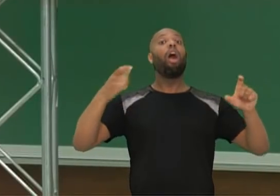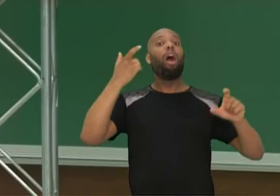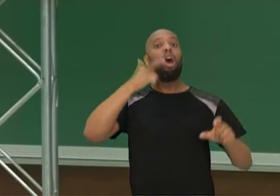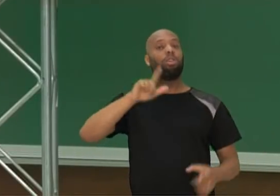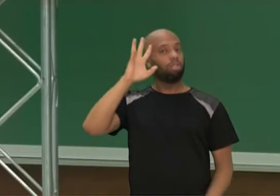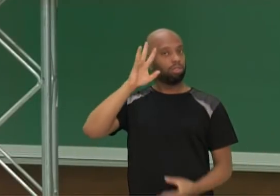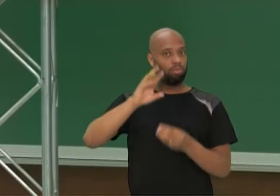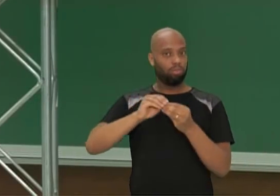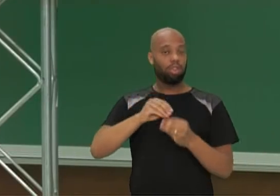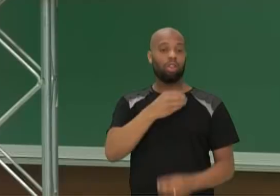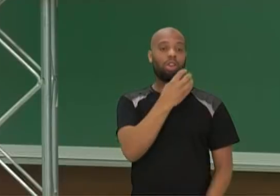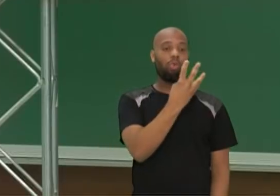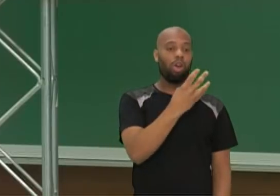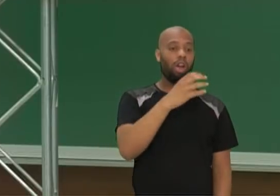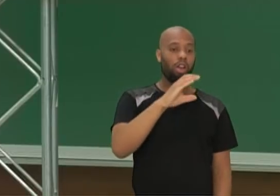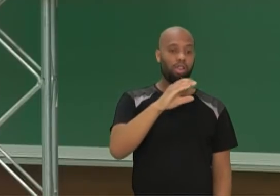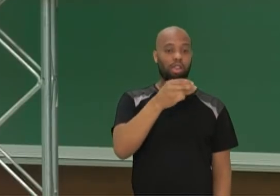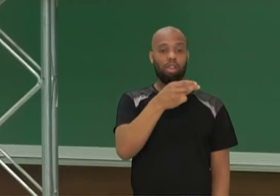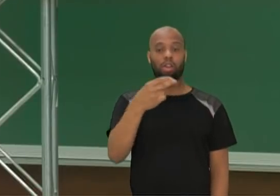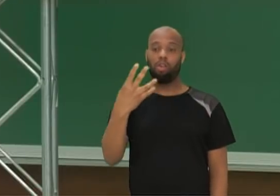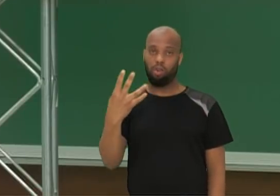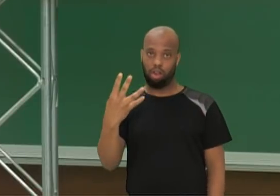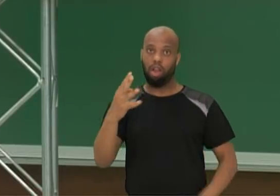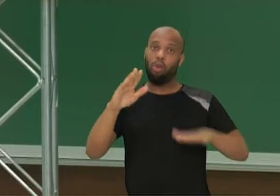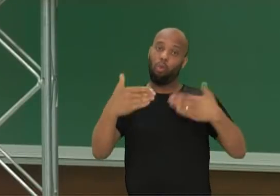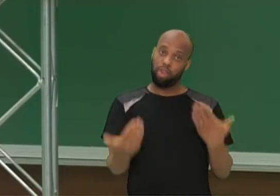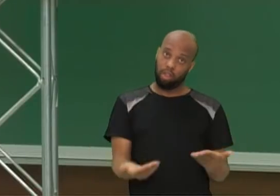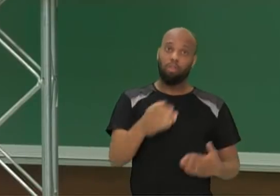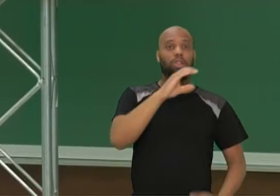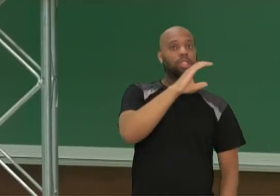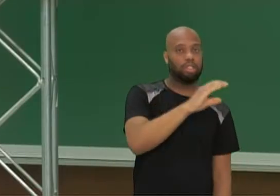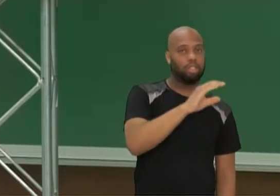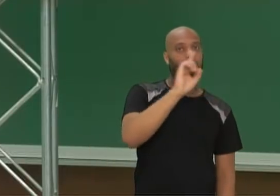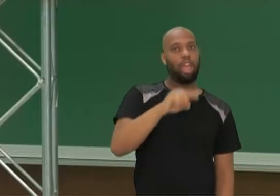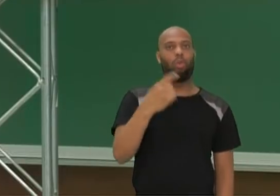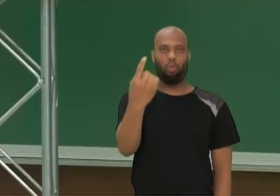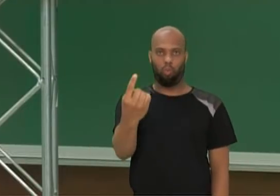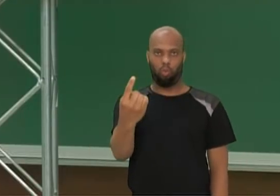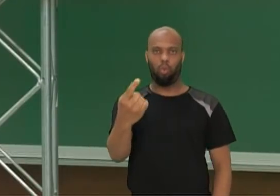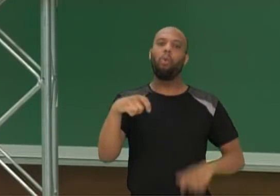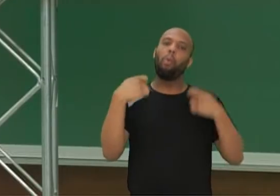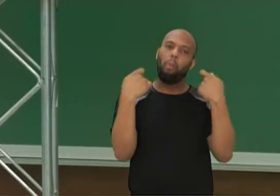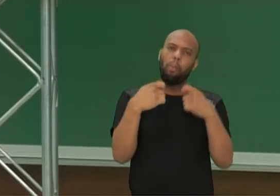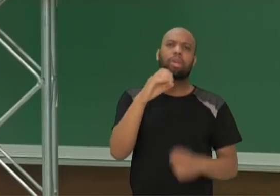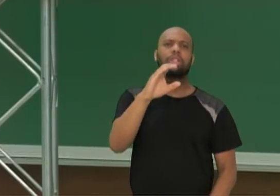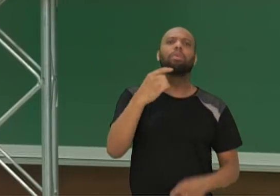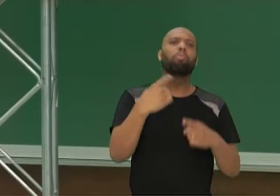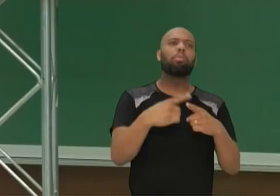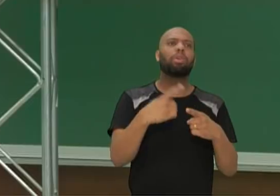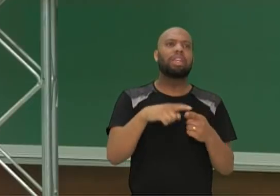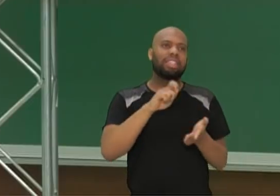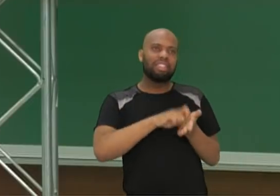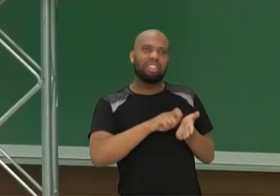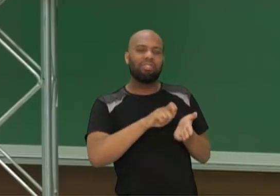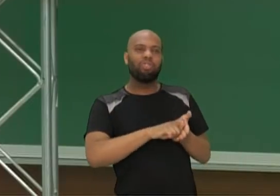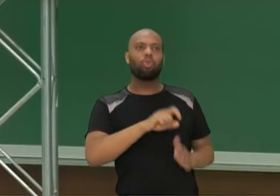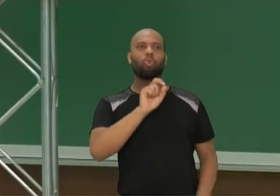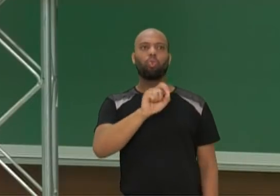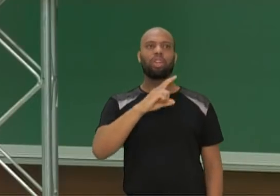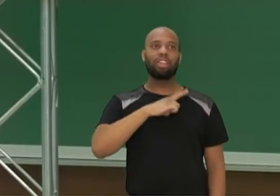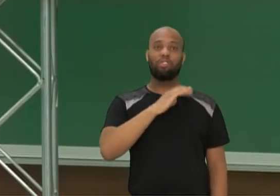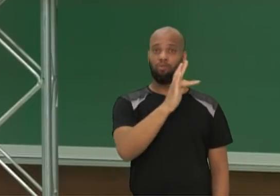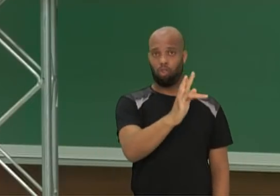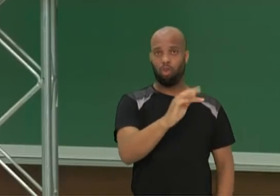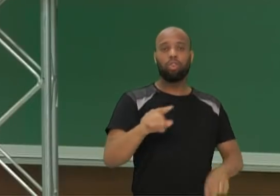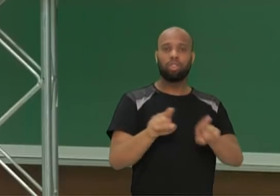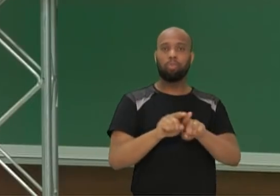concluímos que 4C vale 4 e que C vale 1. Eu preciso do C para escrever o